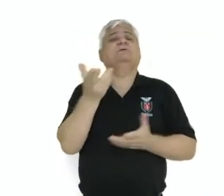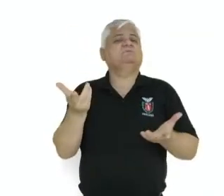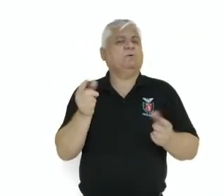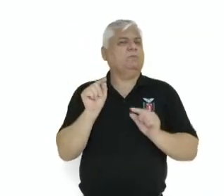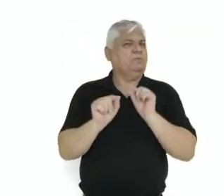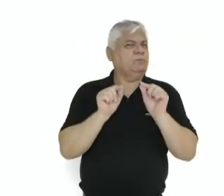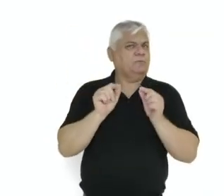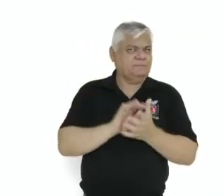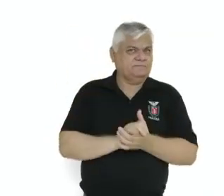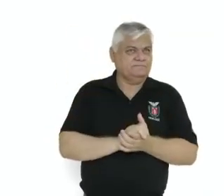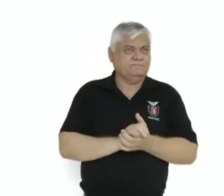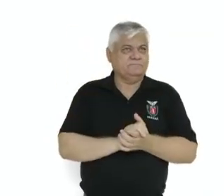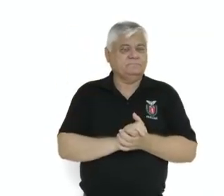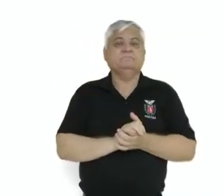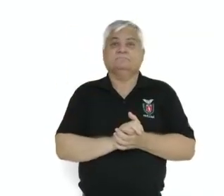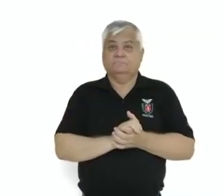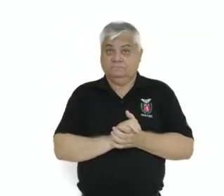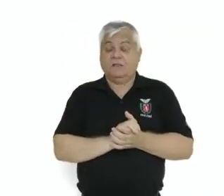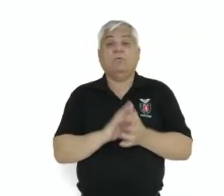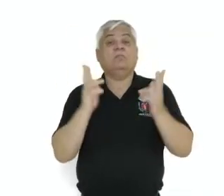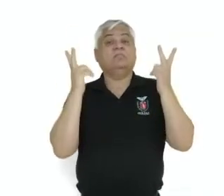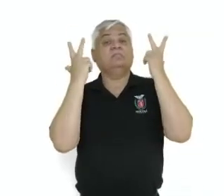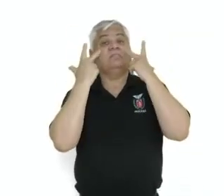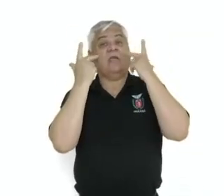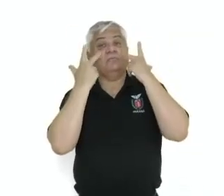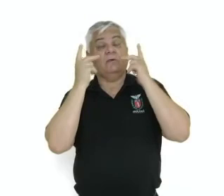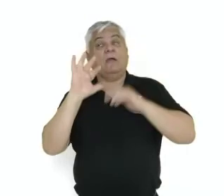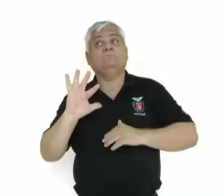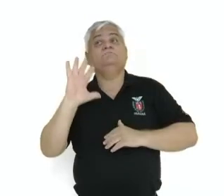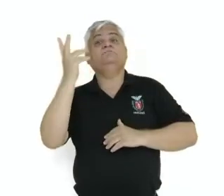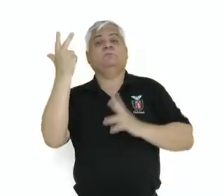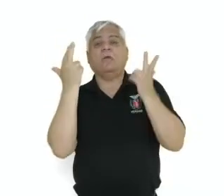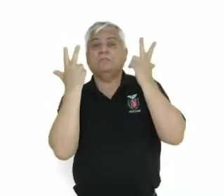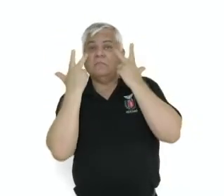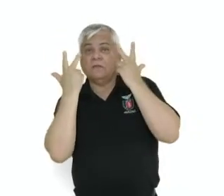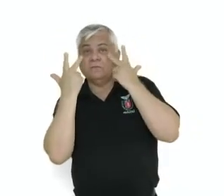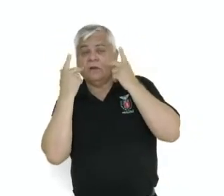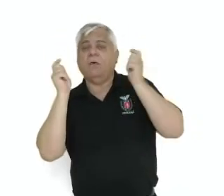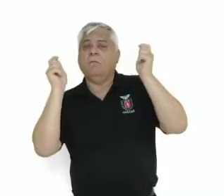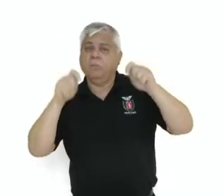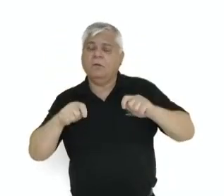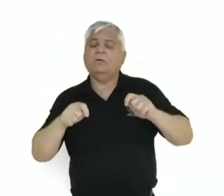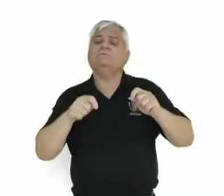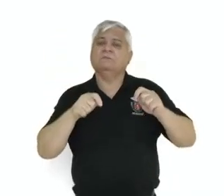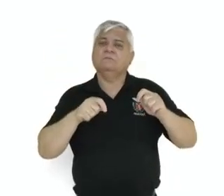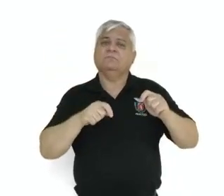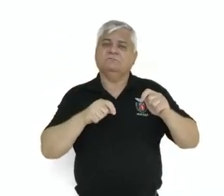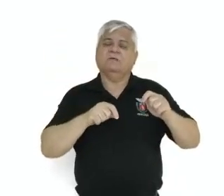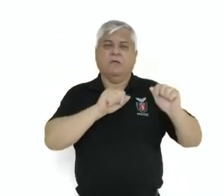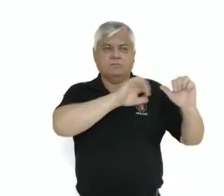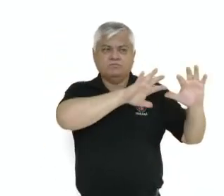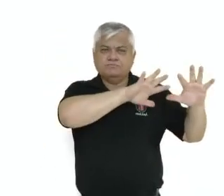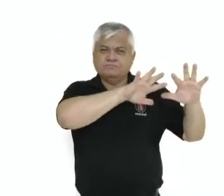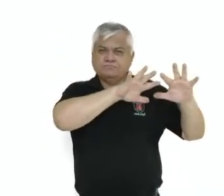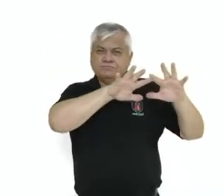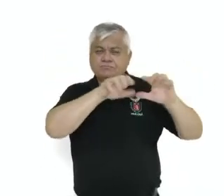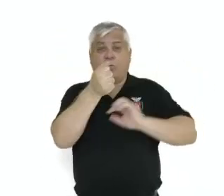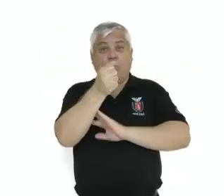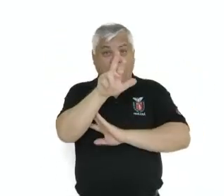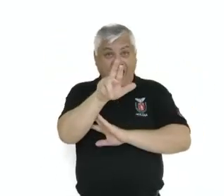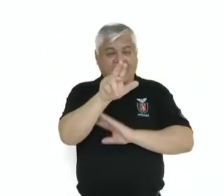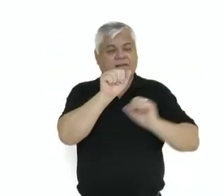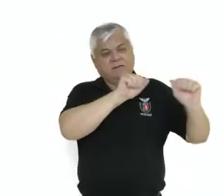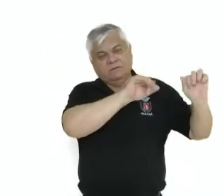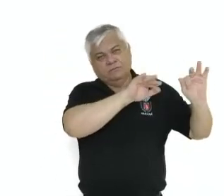colocar ali? Entre os fatores naturais, podemos citar as massas de ar quente e úmidas que atuam nessas áreas,